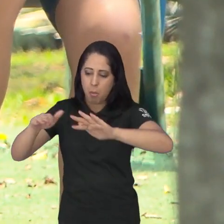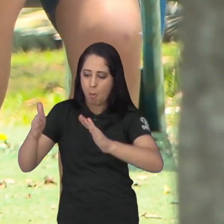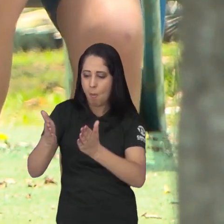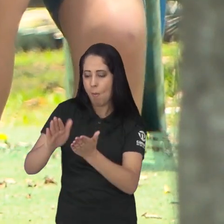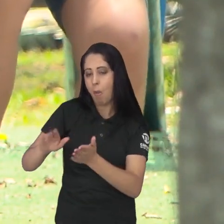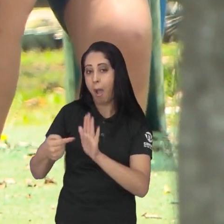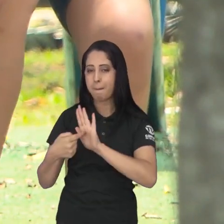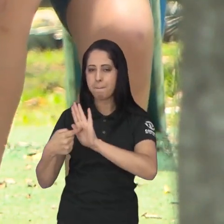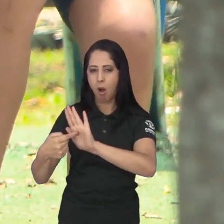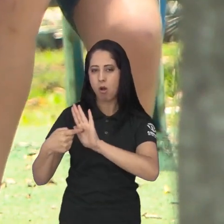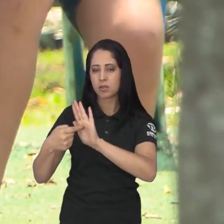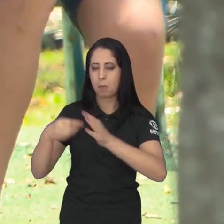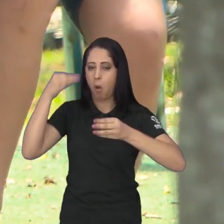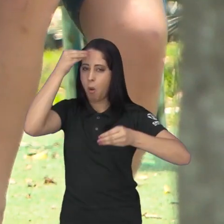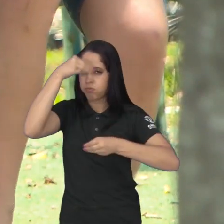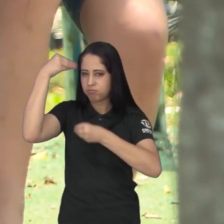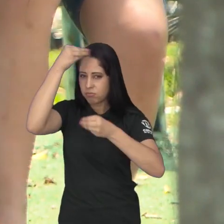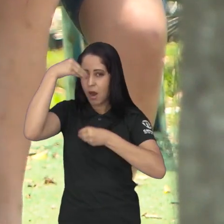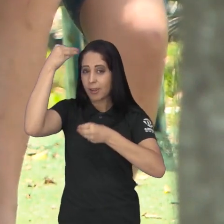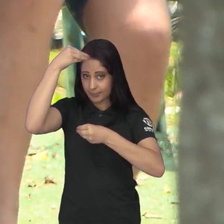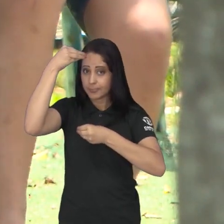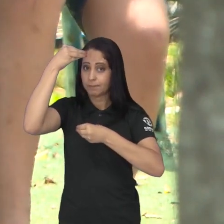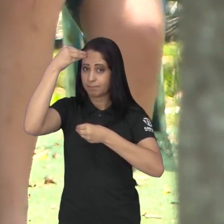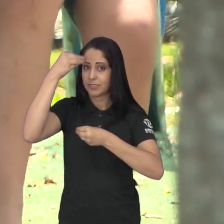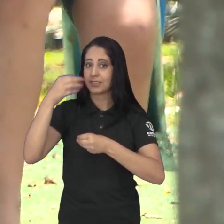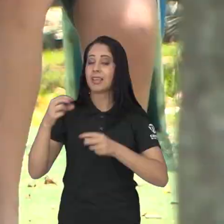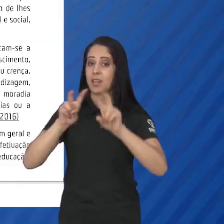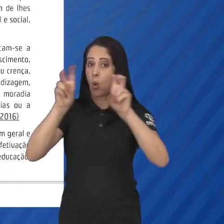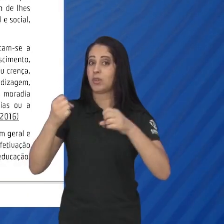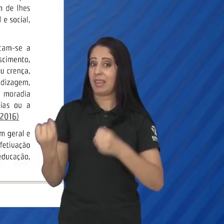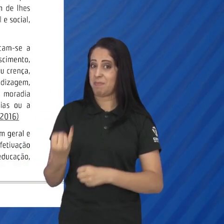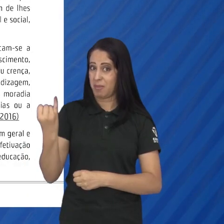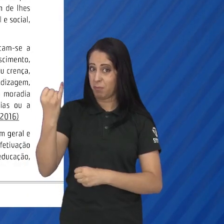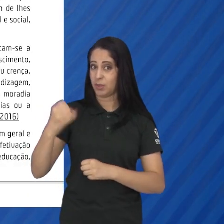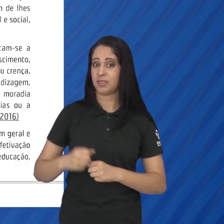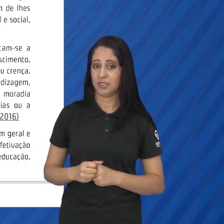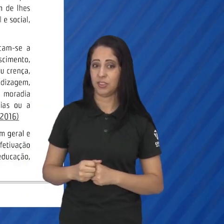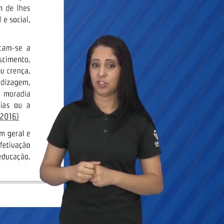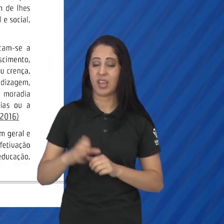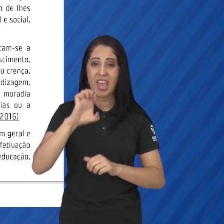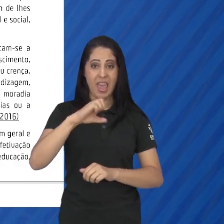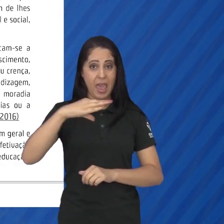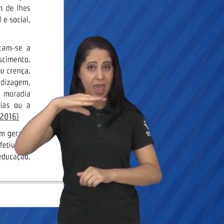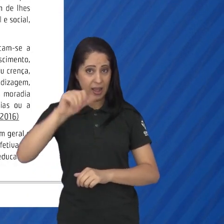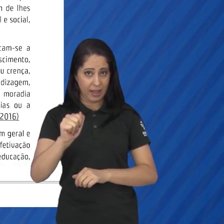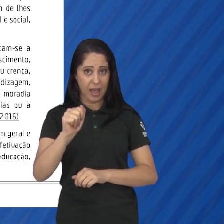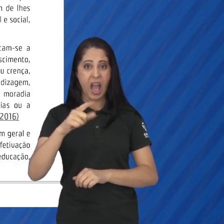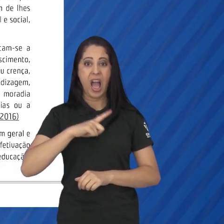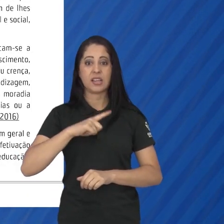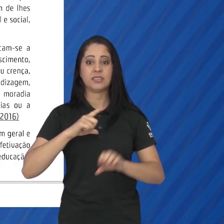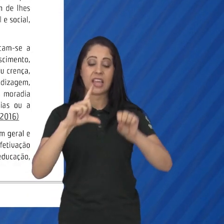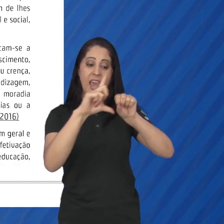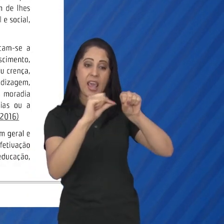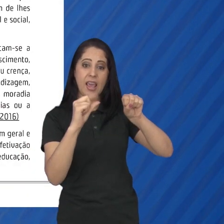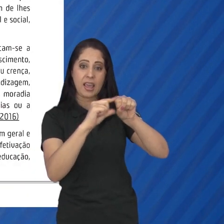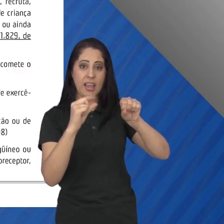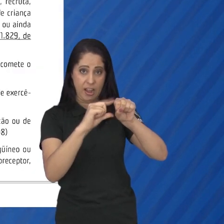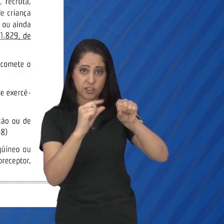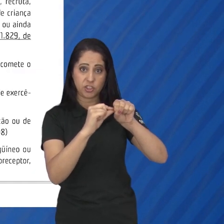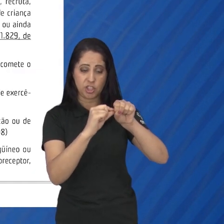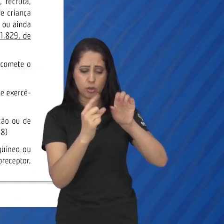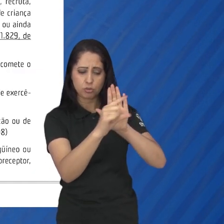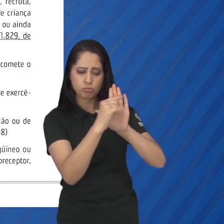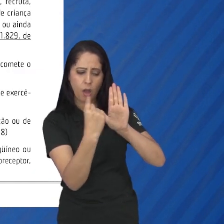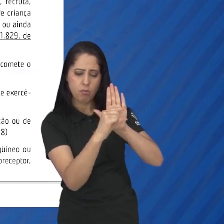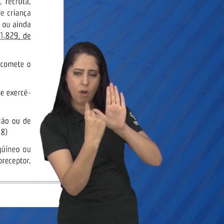crianças e adolescentes é um tema muito debatido atualmente. O ECA, Estatuto da Criança e do Adolescente, por exemplo,